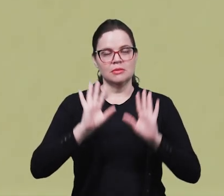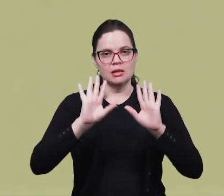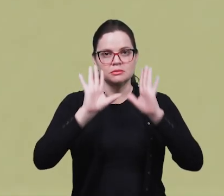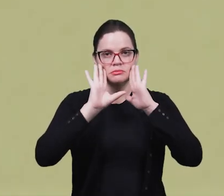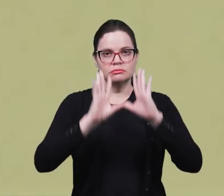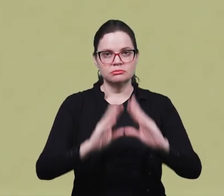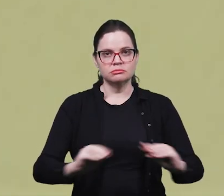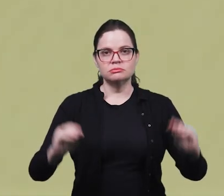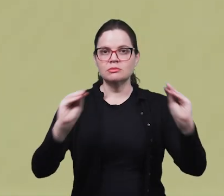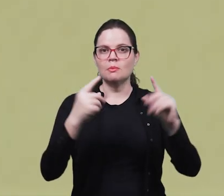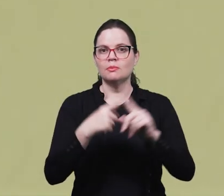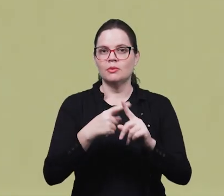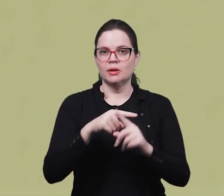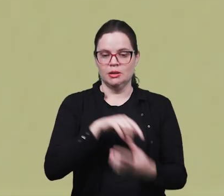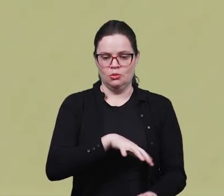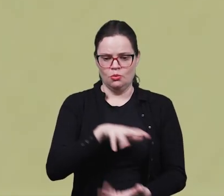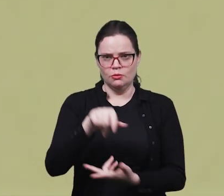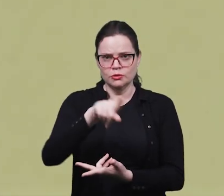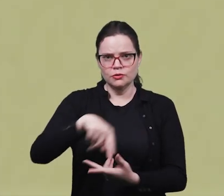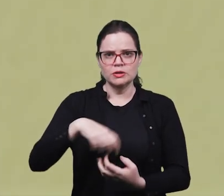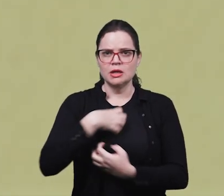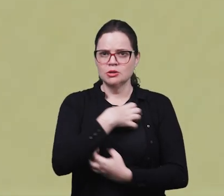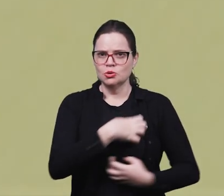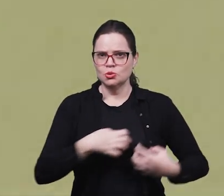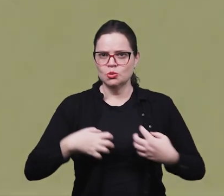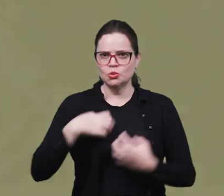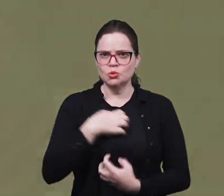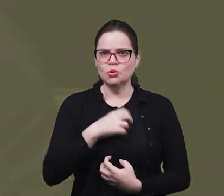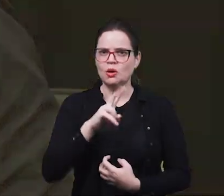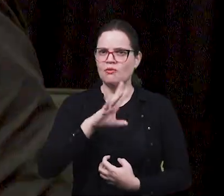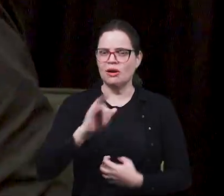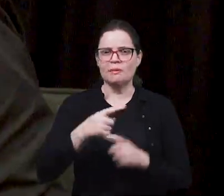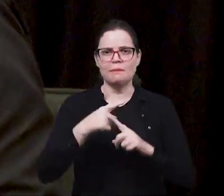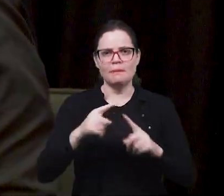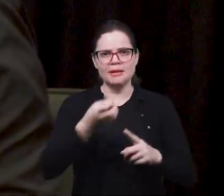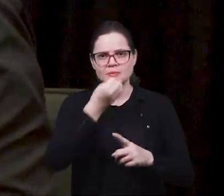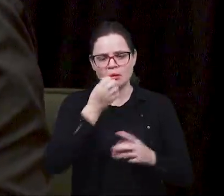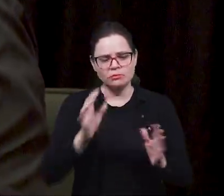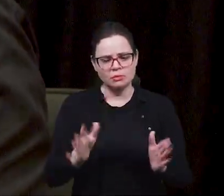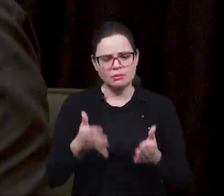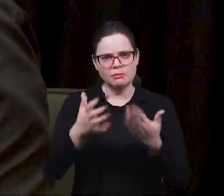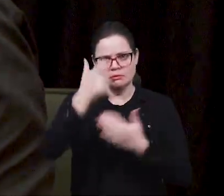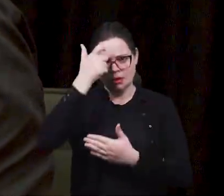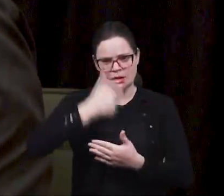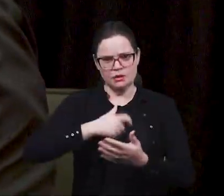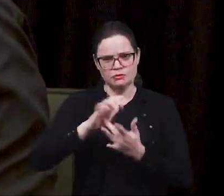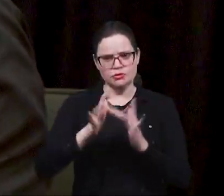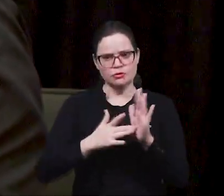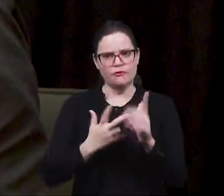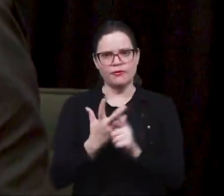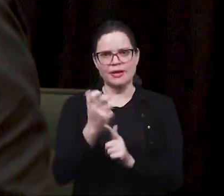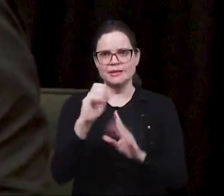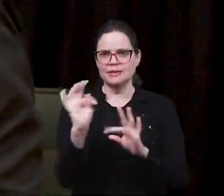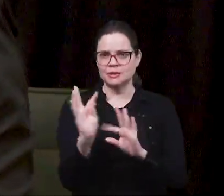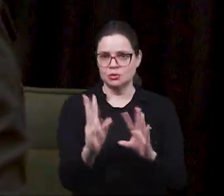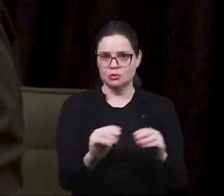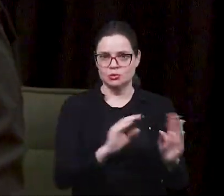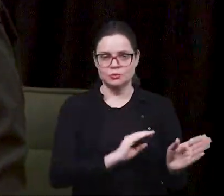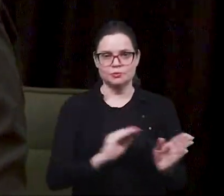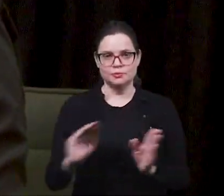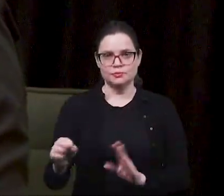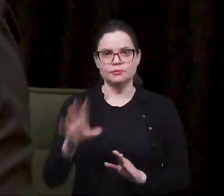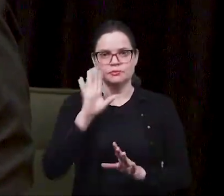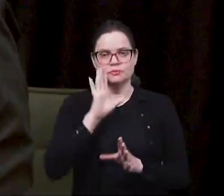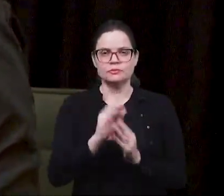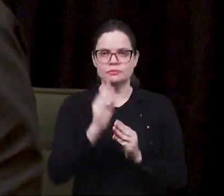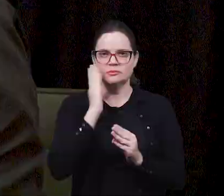aflições, mas tende bom ânimo, eu venci o mundo. Logo, apesar de toda a perseguição, existe um caminho